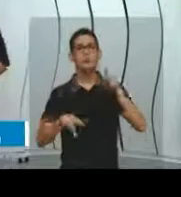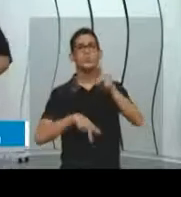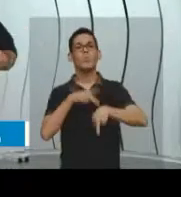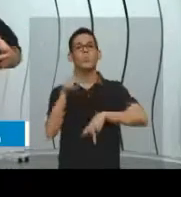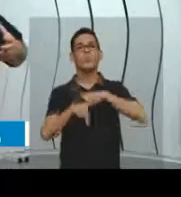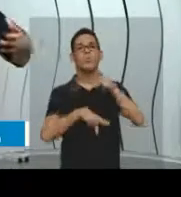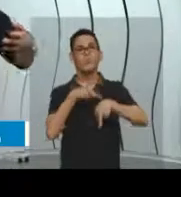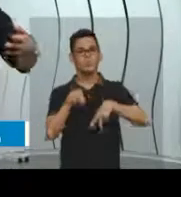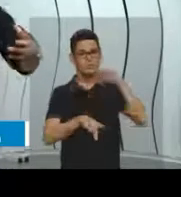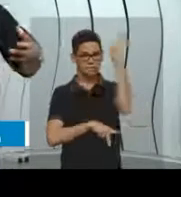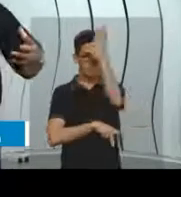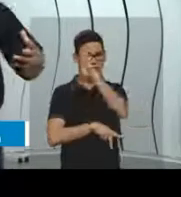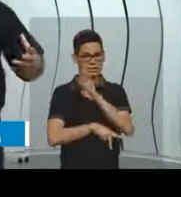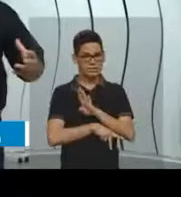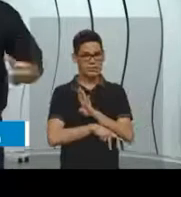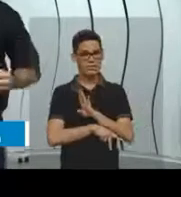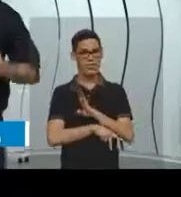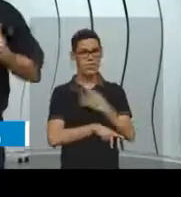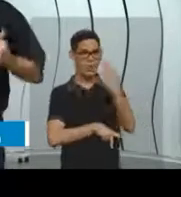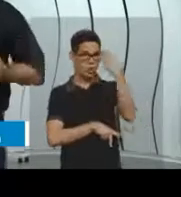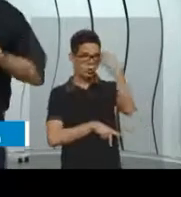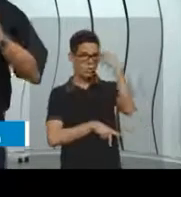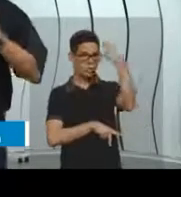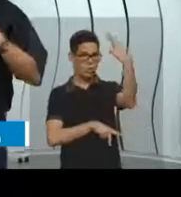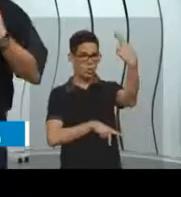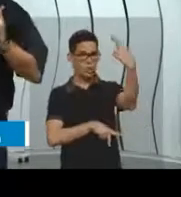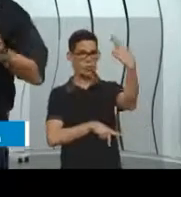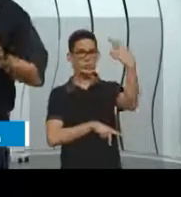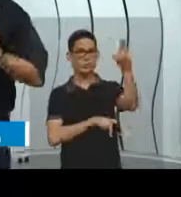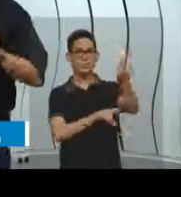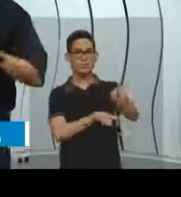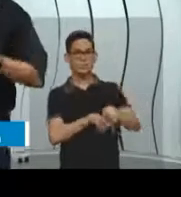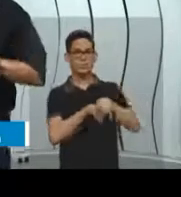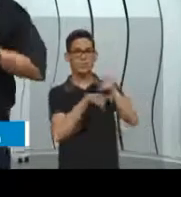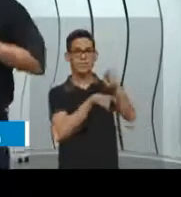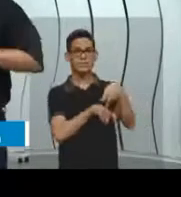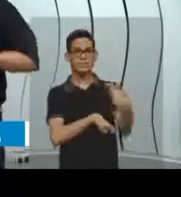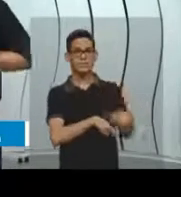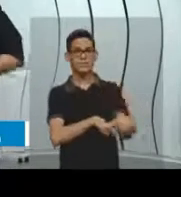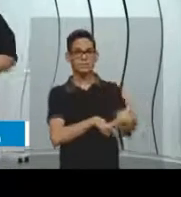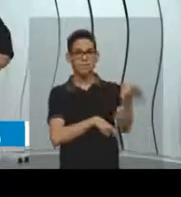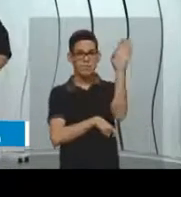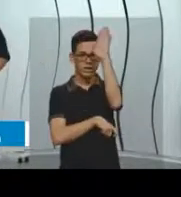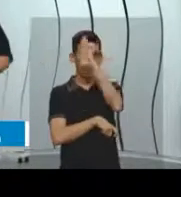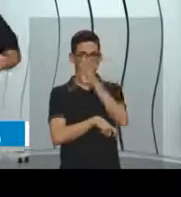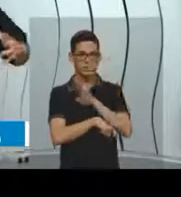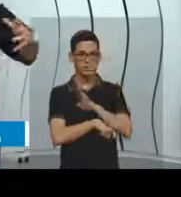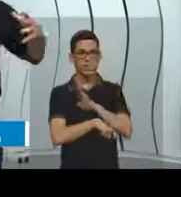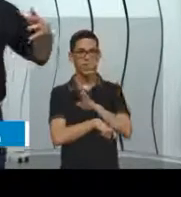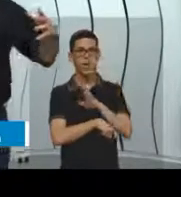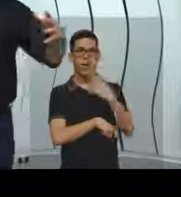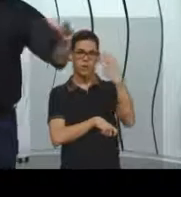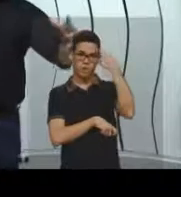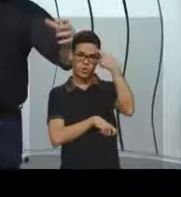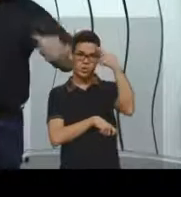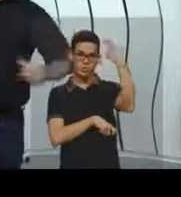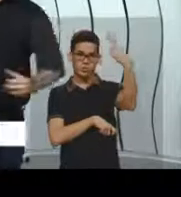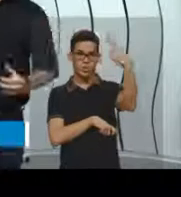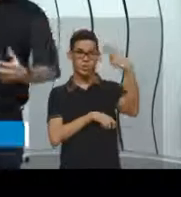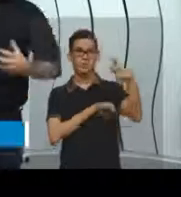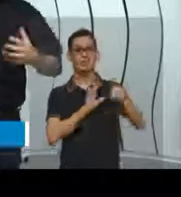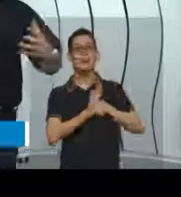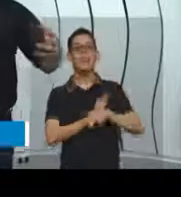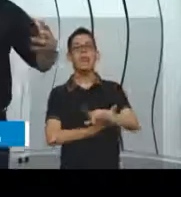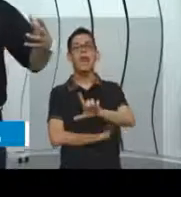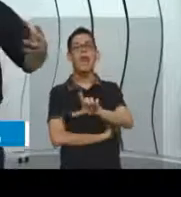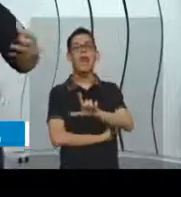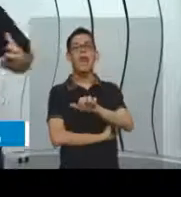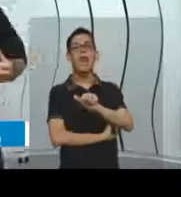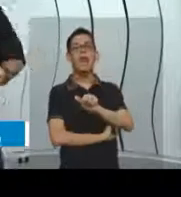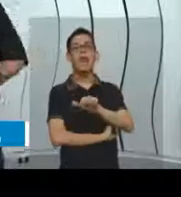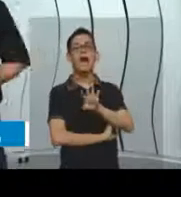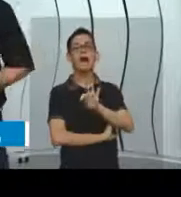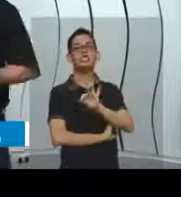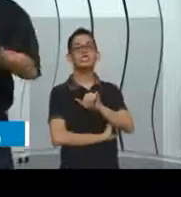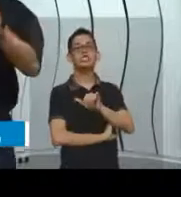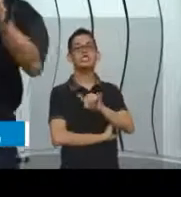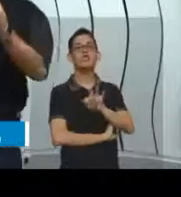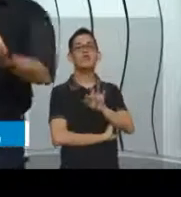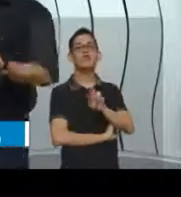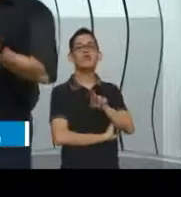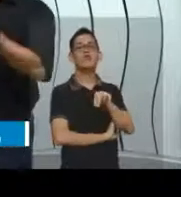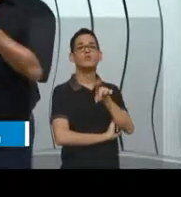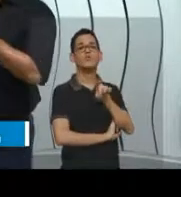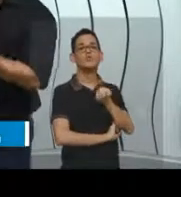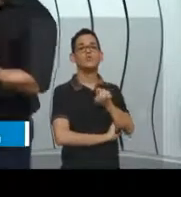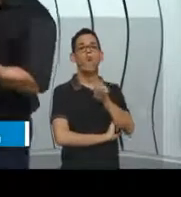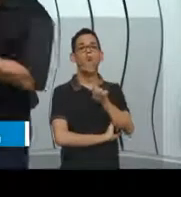brasileiras eram propriedades rurais brasileiras, né? Eram propriedades latifundiárias, grandes extensões de terra